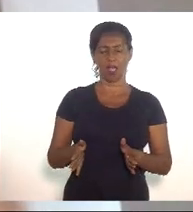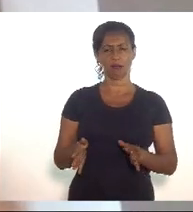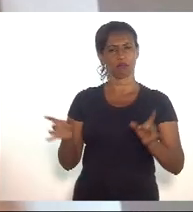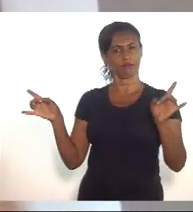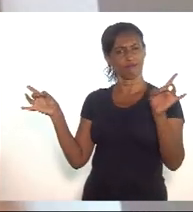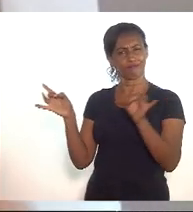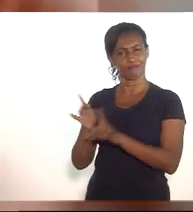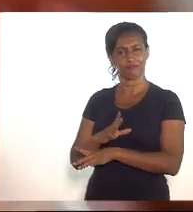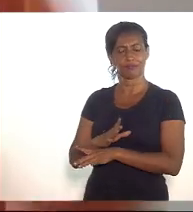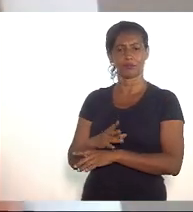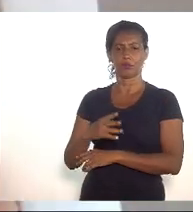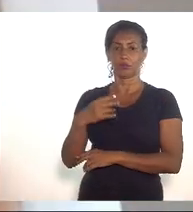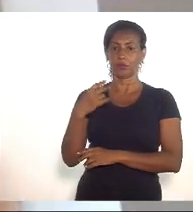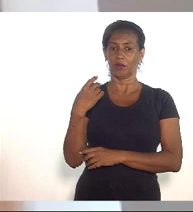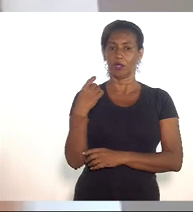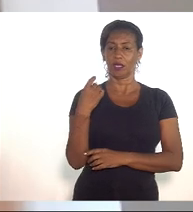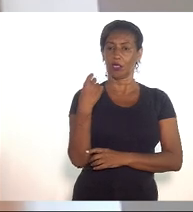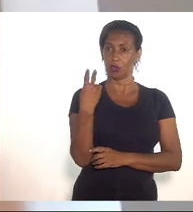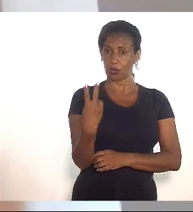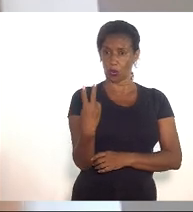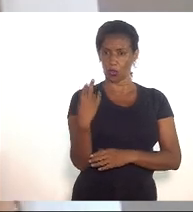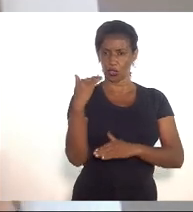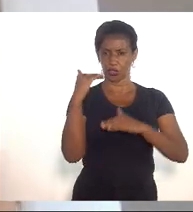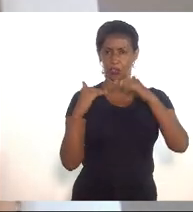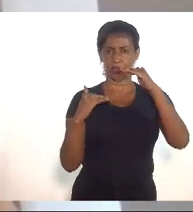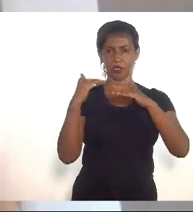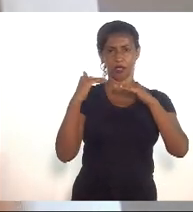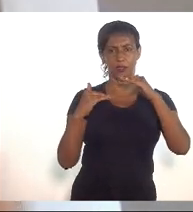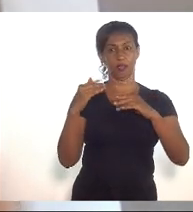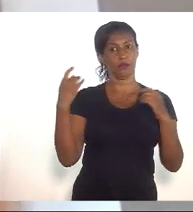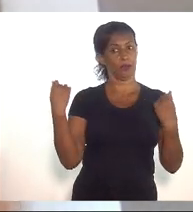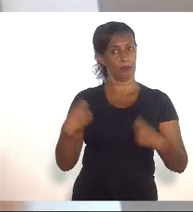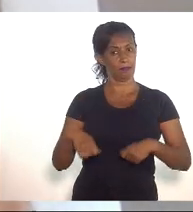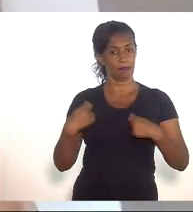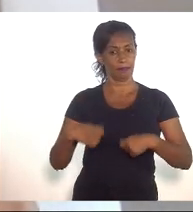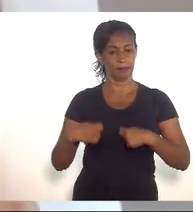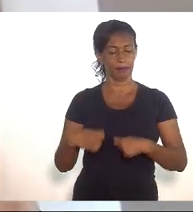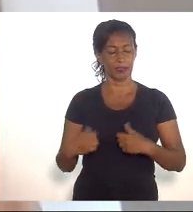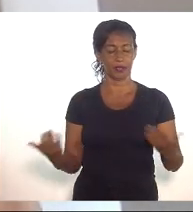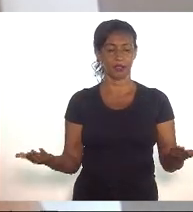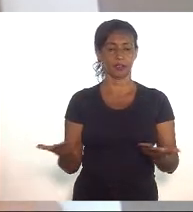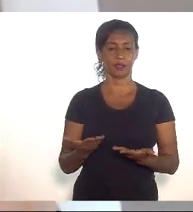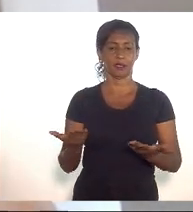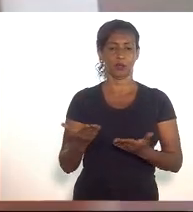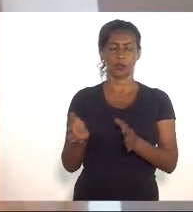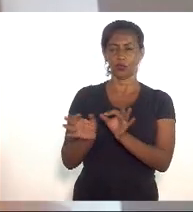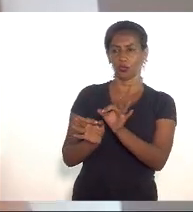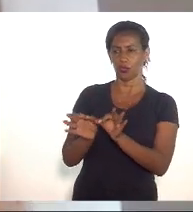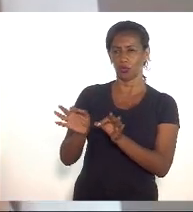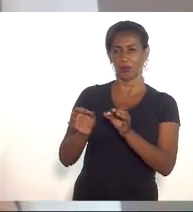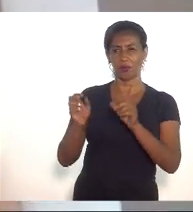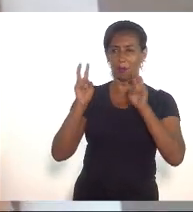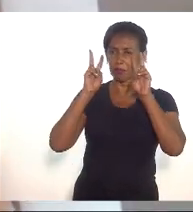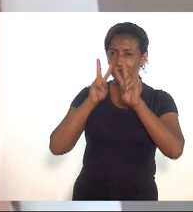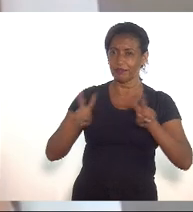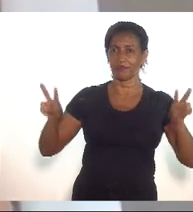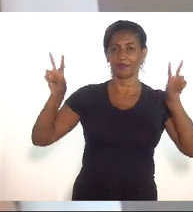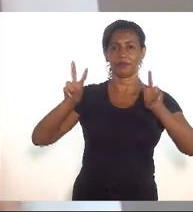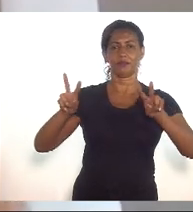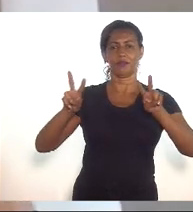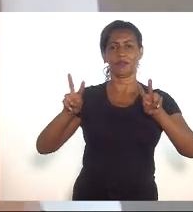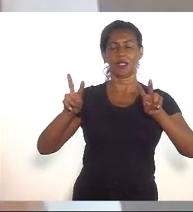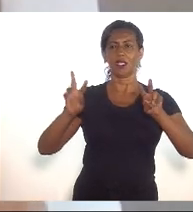consolidado em 2 níveis e que precisa ser consolidado de uma forma mais ampla em todas